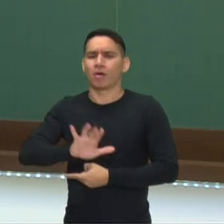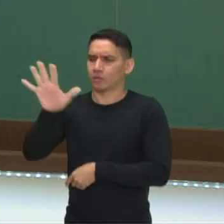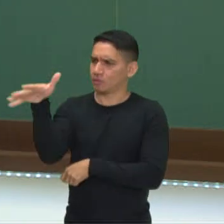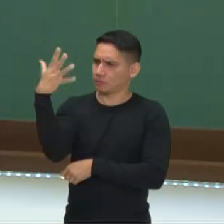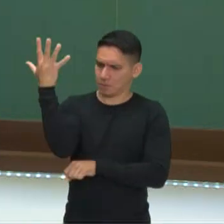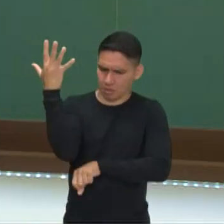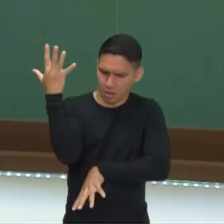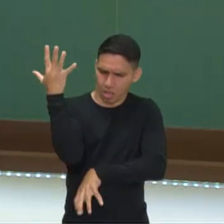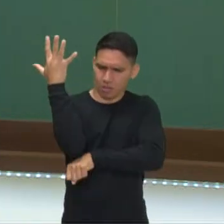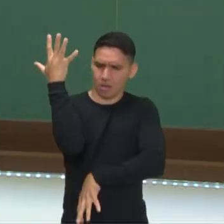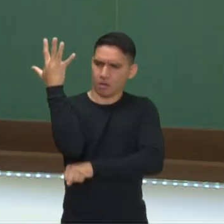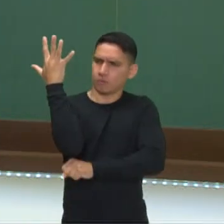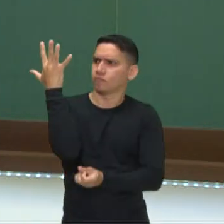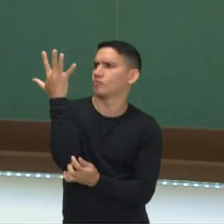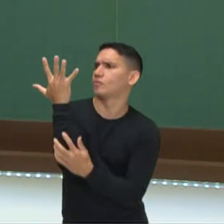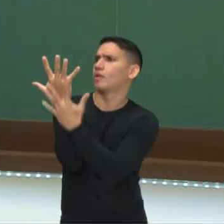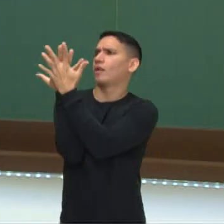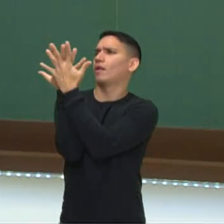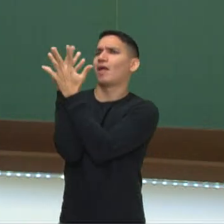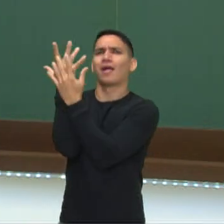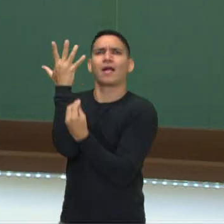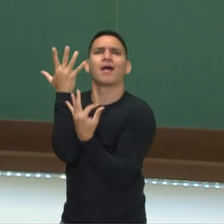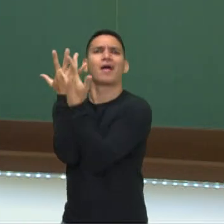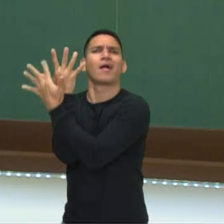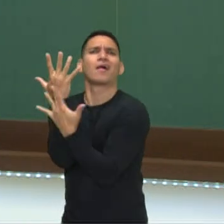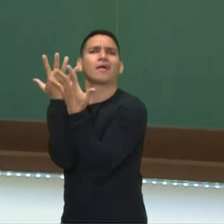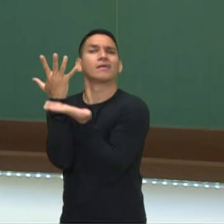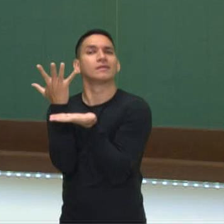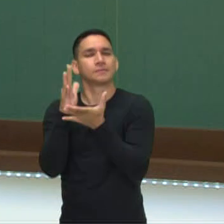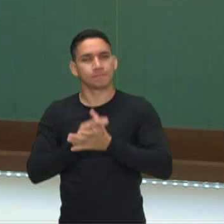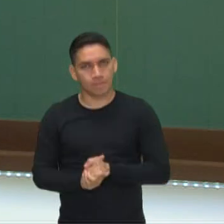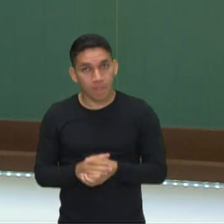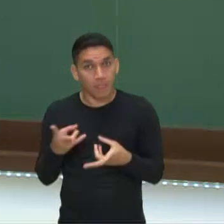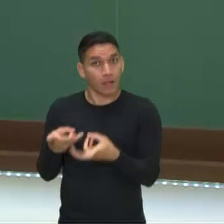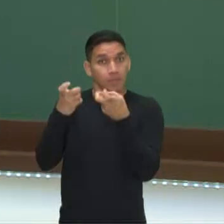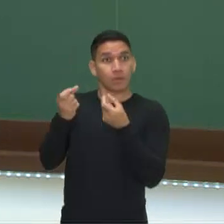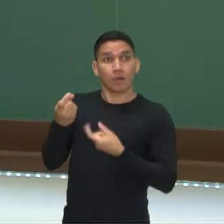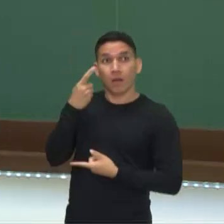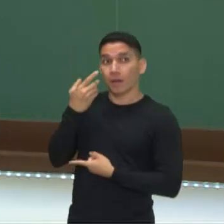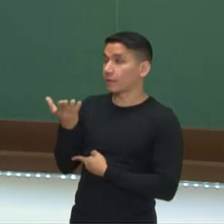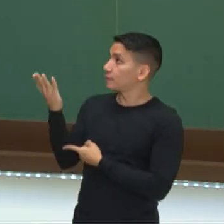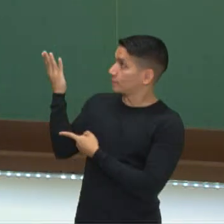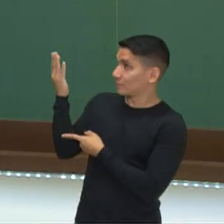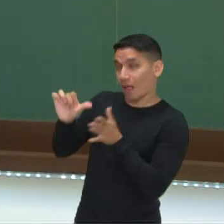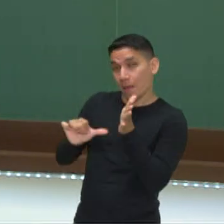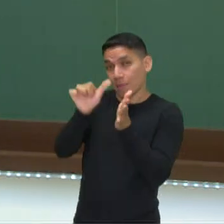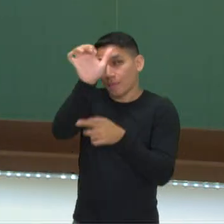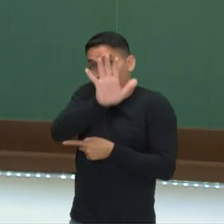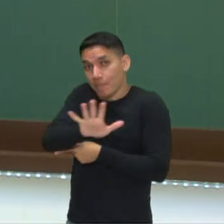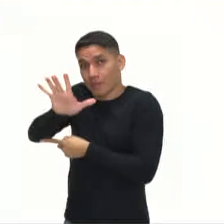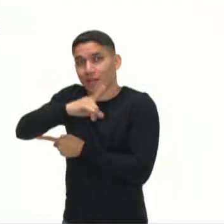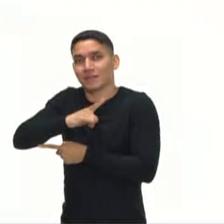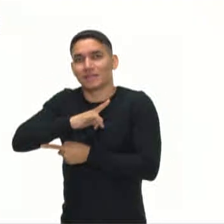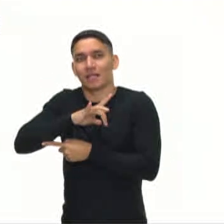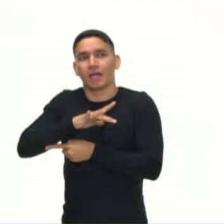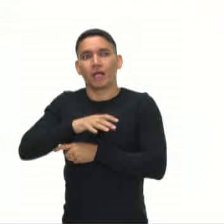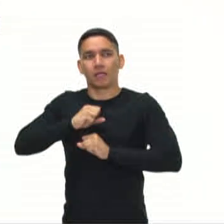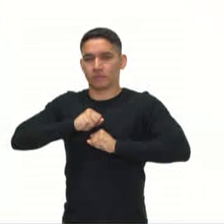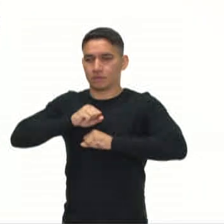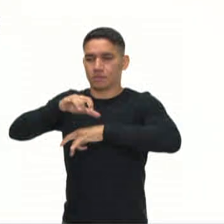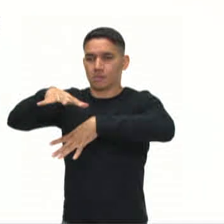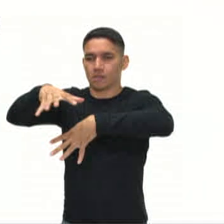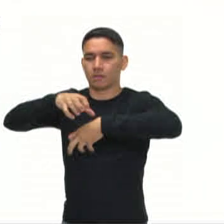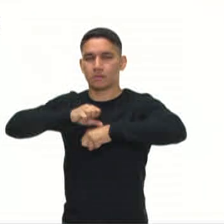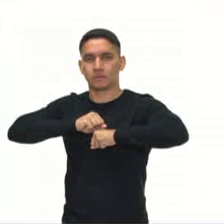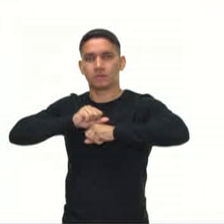folhas e as flores? Então, a gente pode observar que aqui na primeira imagem nós temos a transpiração,